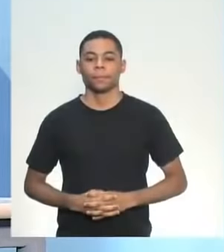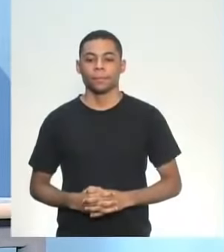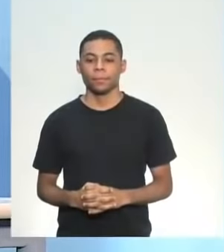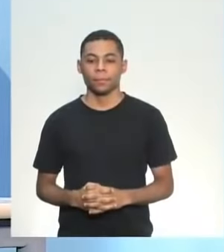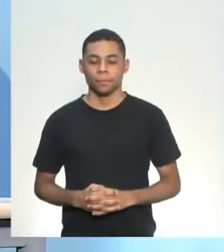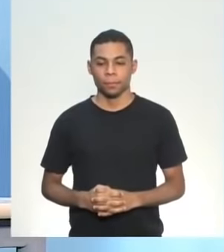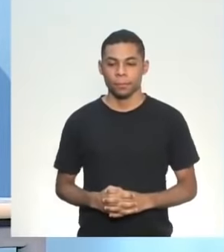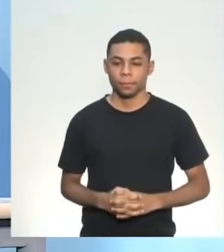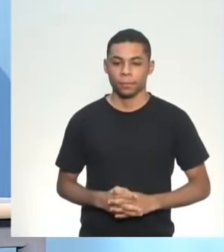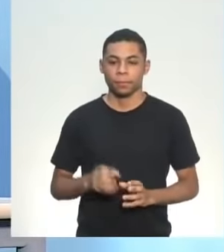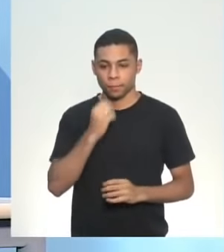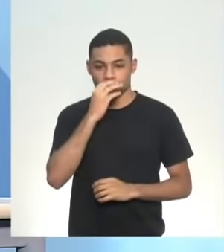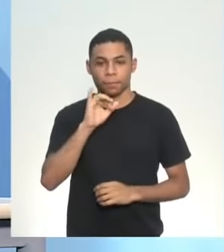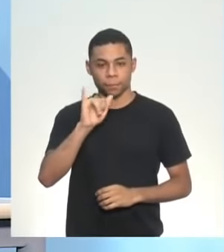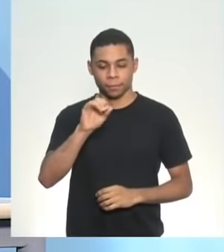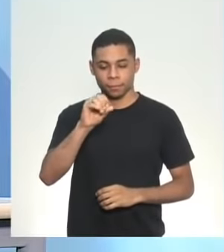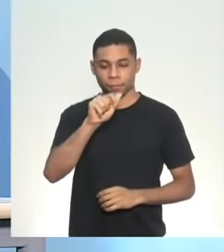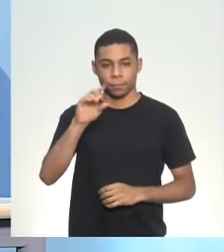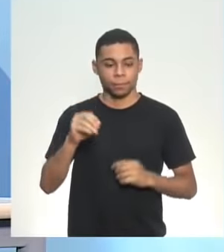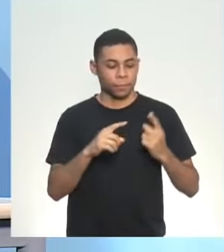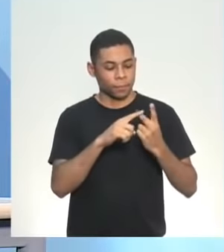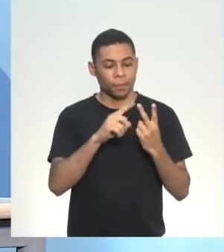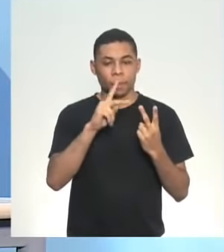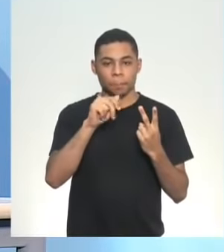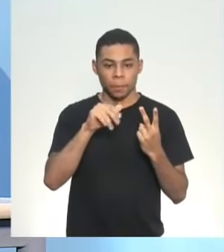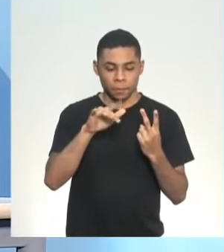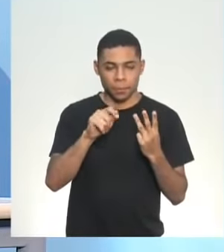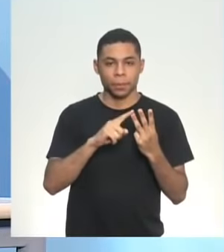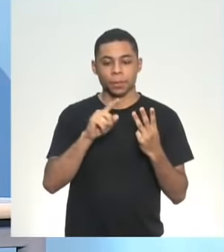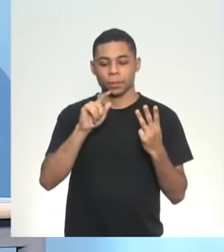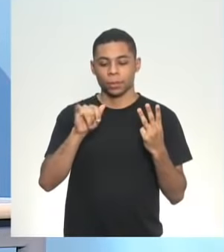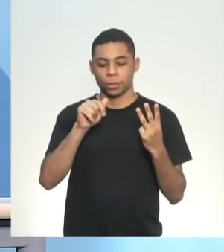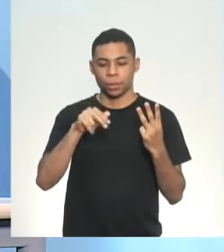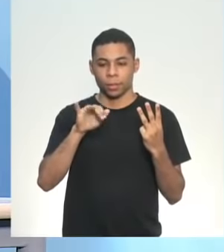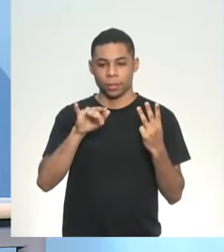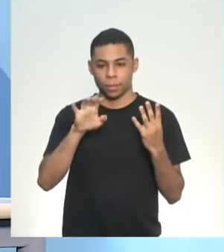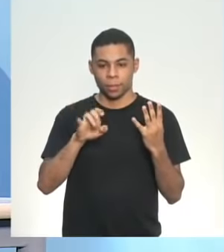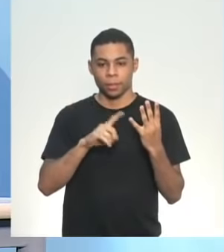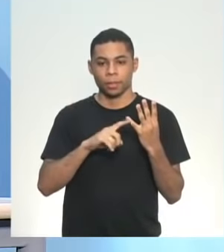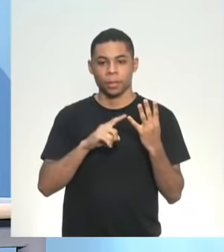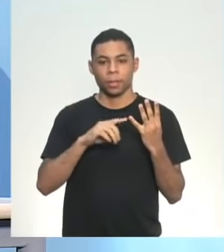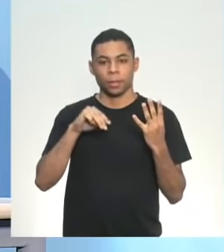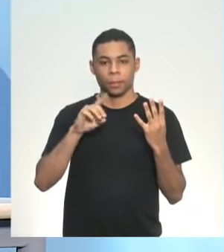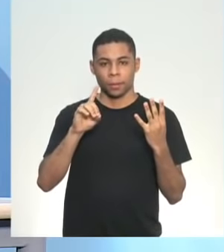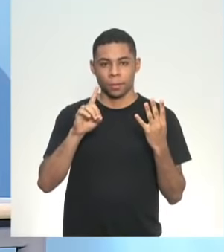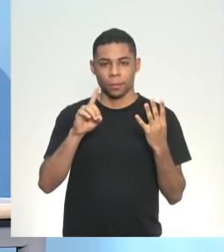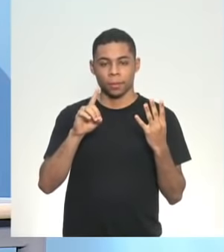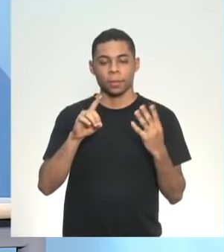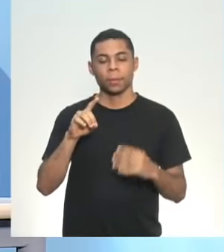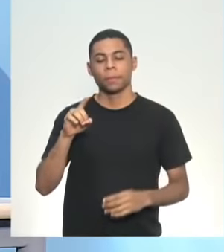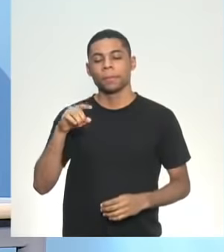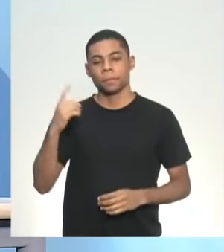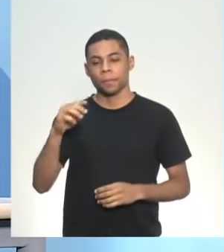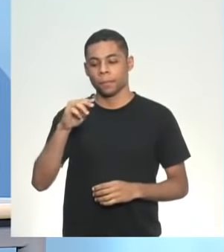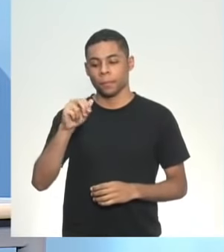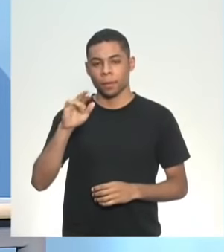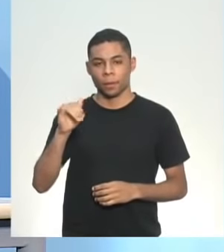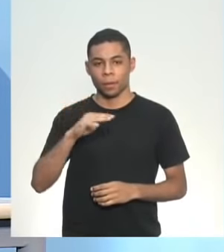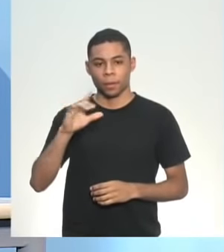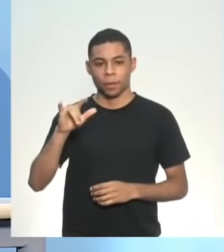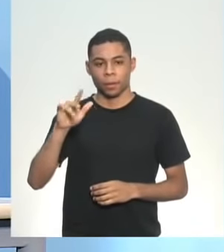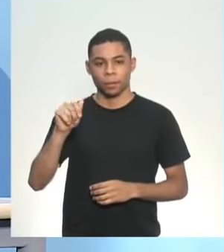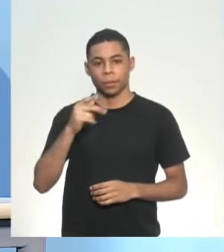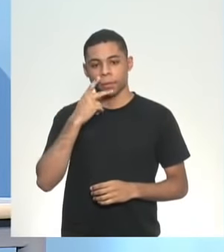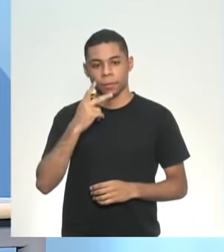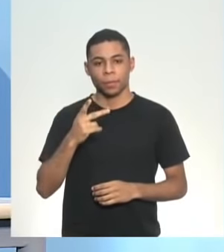olha só João a a Pamela Jaqueline nisso nem me de Maria Lúcia Cláudia eu vou mudar